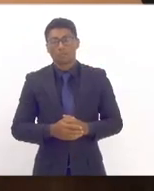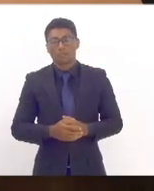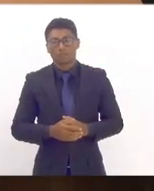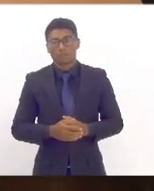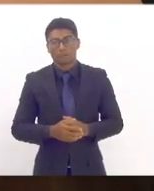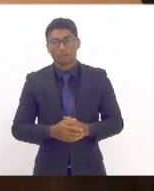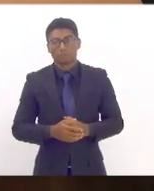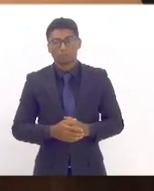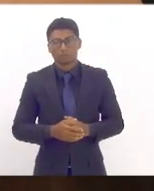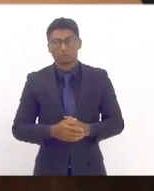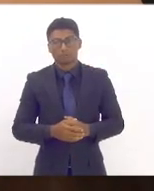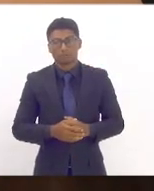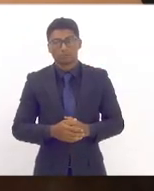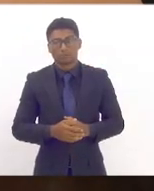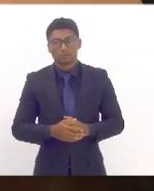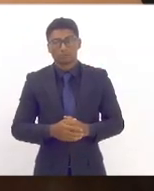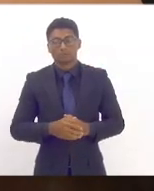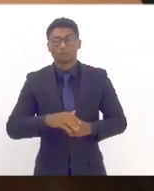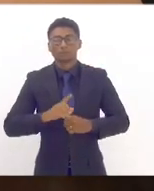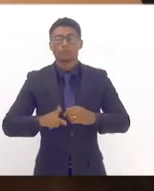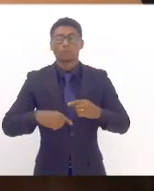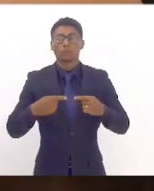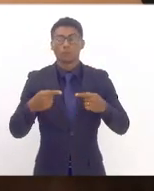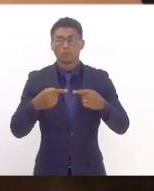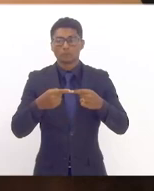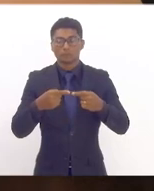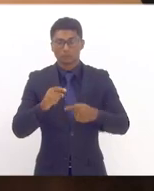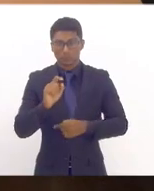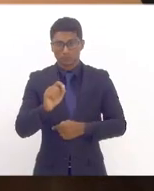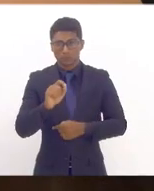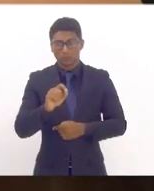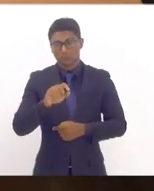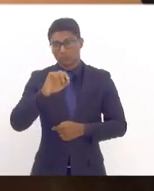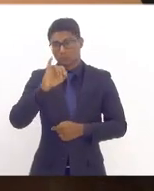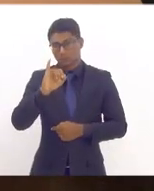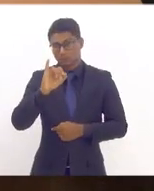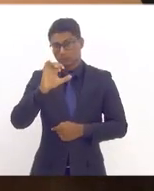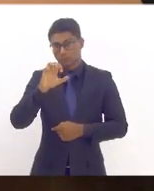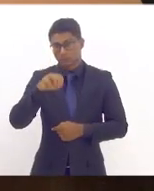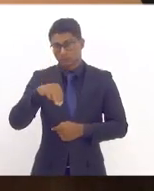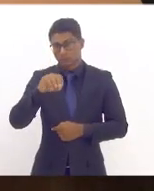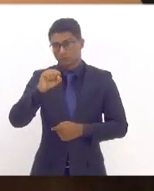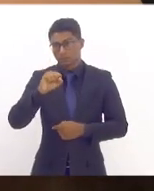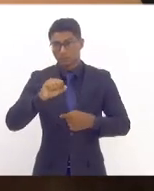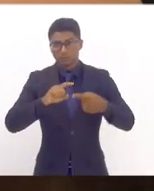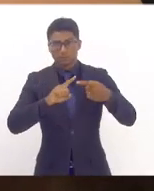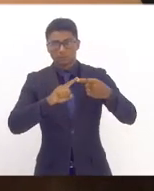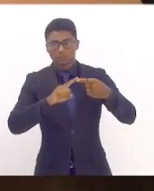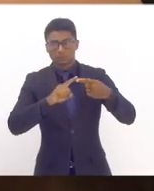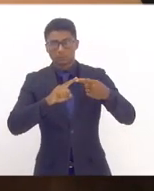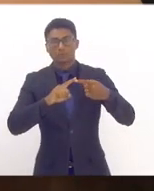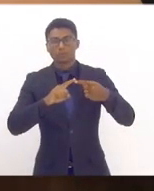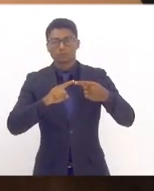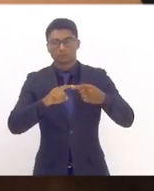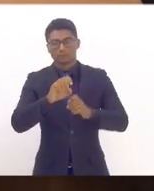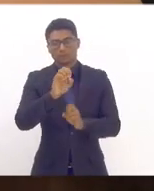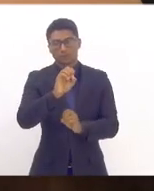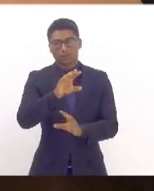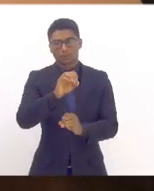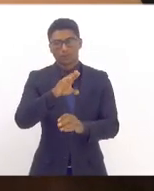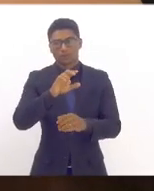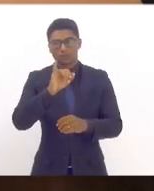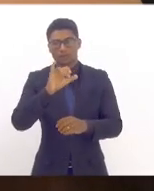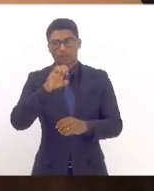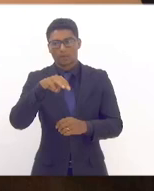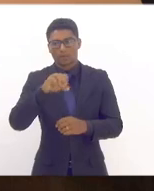é este que diz respeito ao ICMS da Educação como também